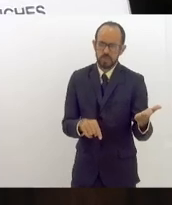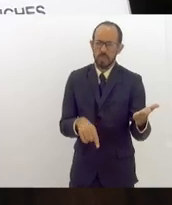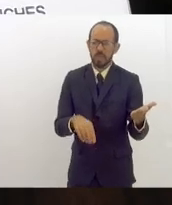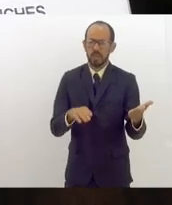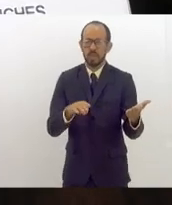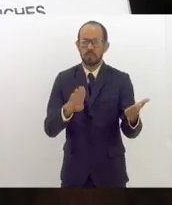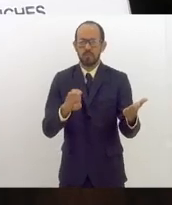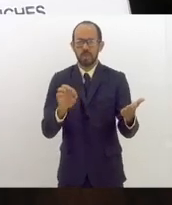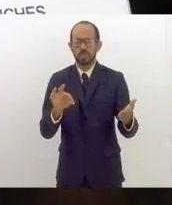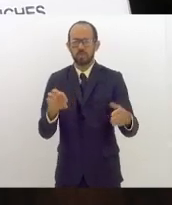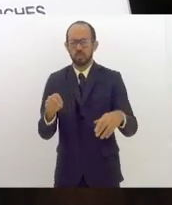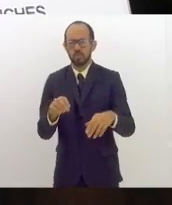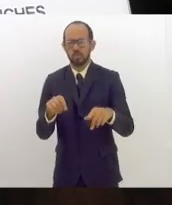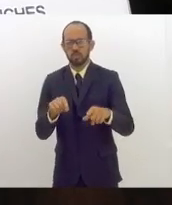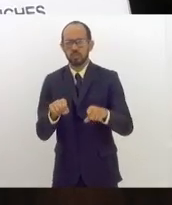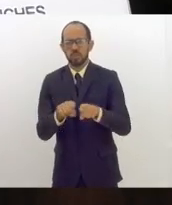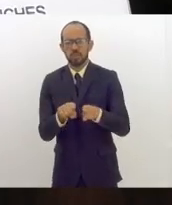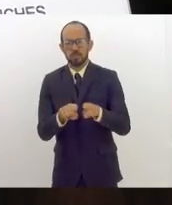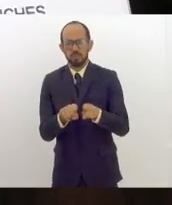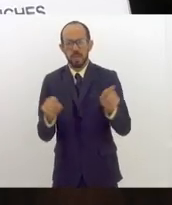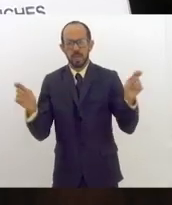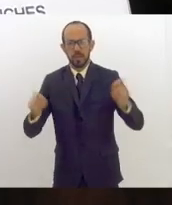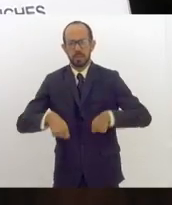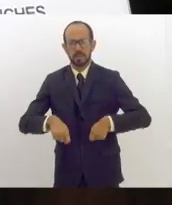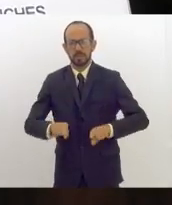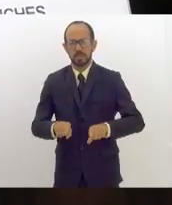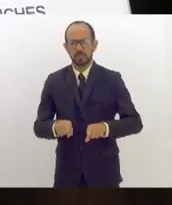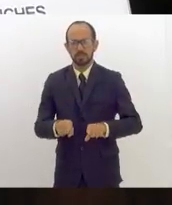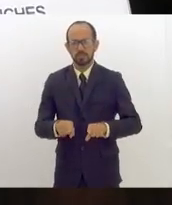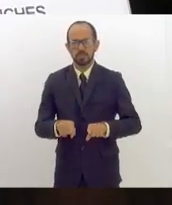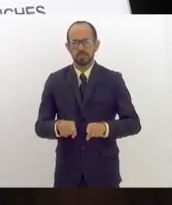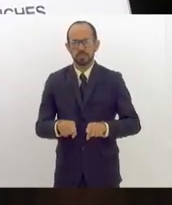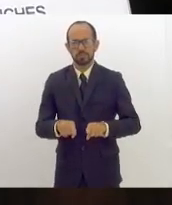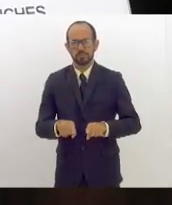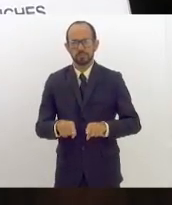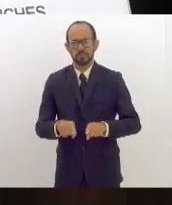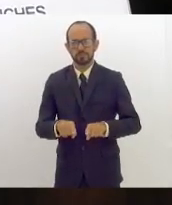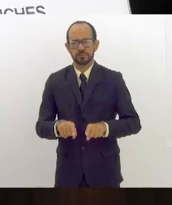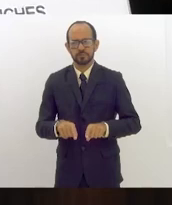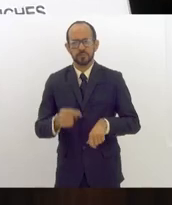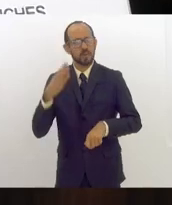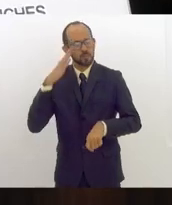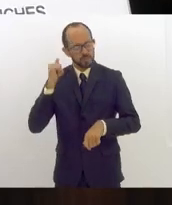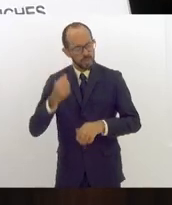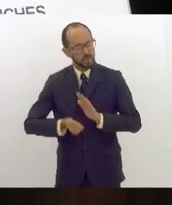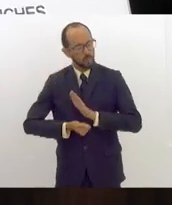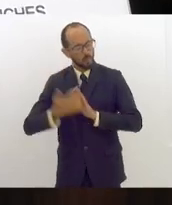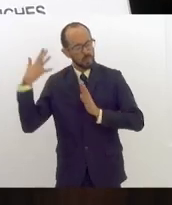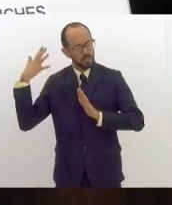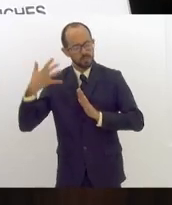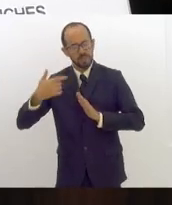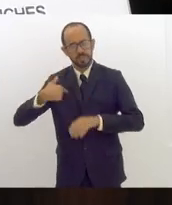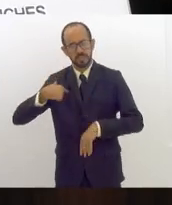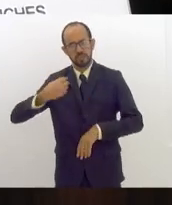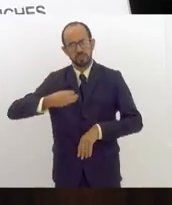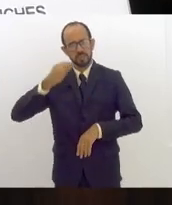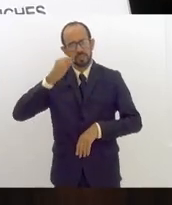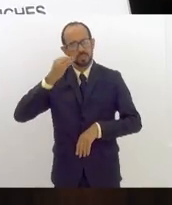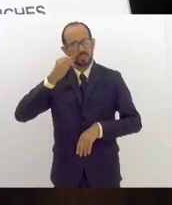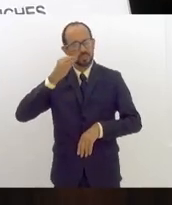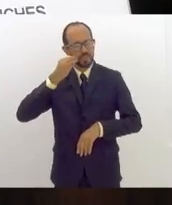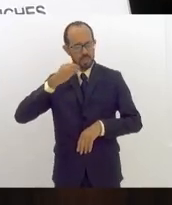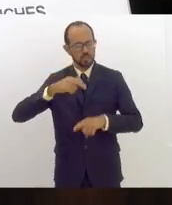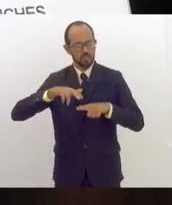Beto essa capacidade de eu ser a quantidade de vezes que foi testado com relação a isso